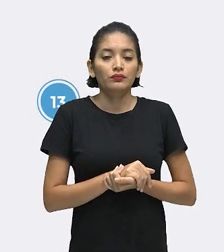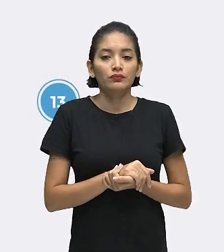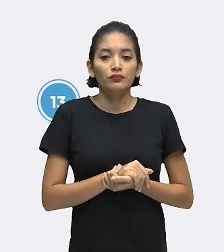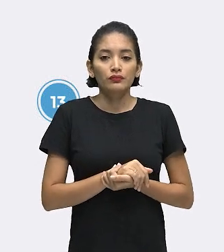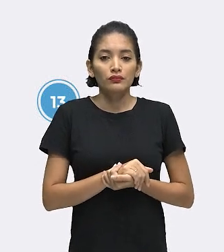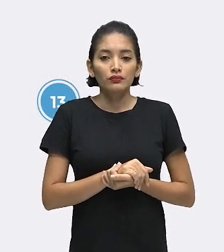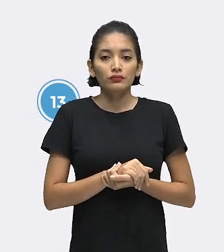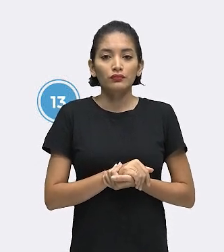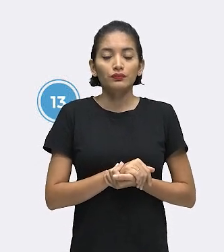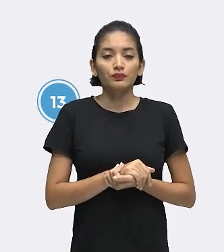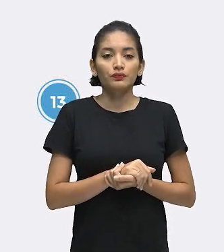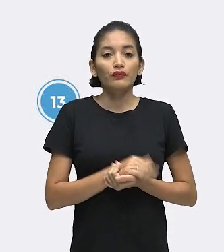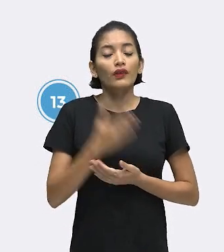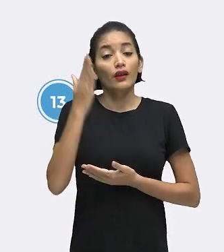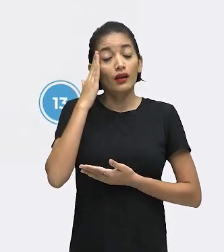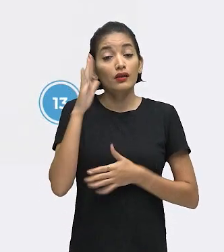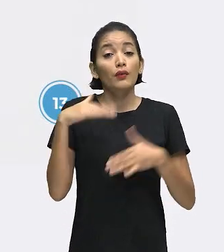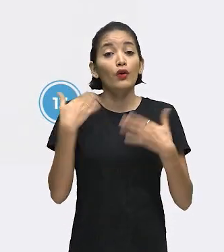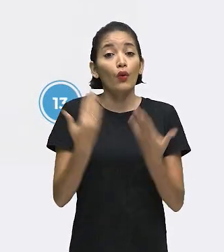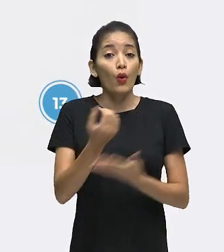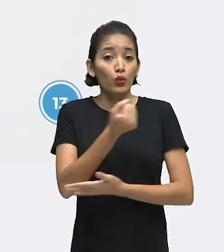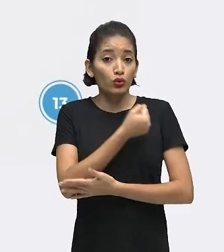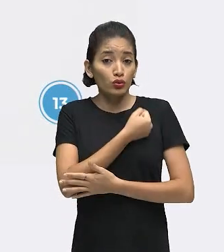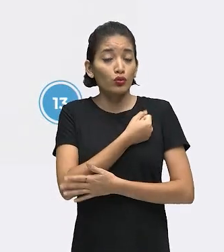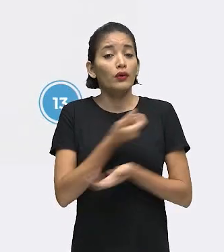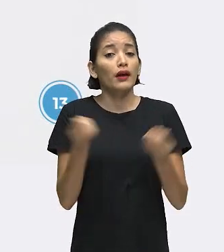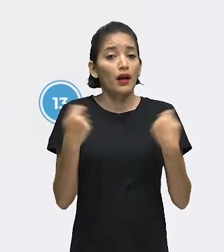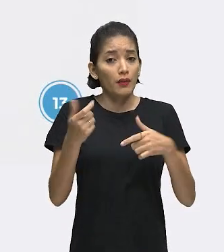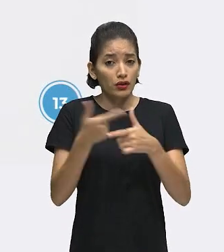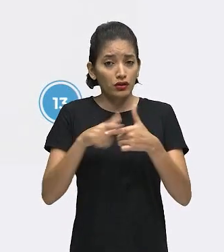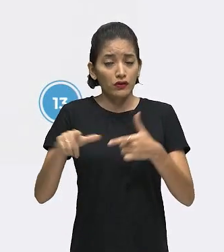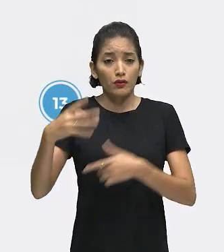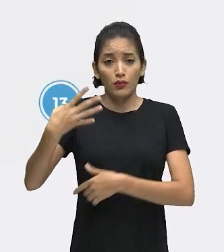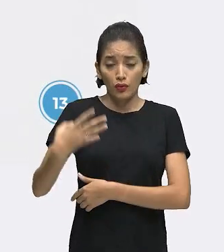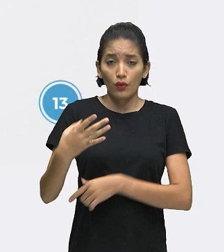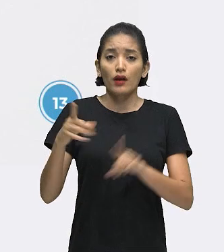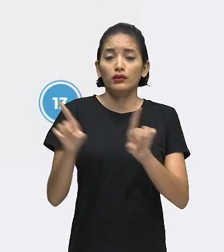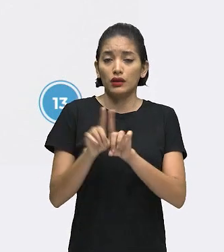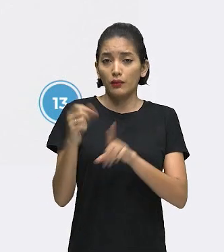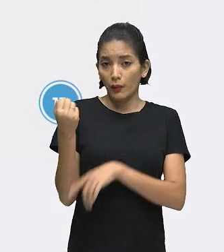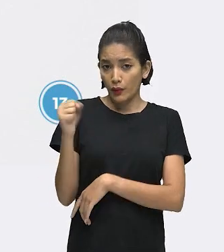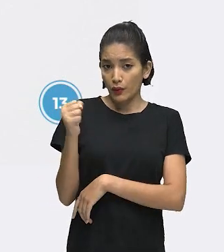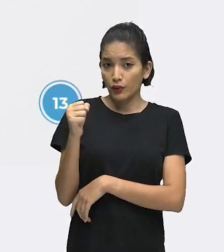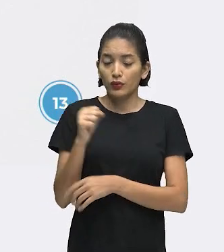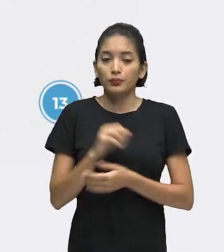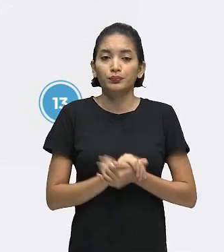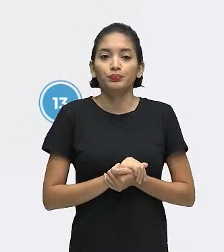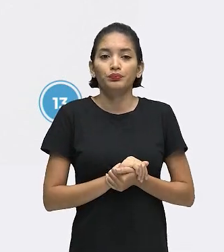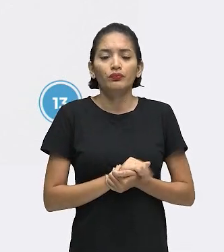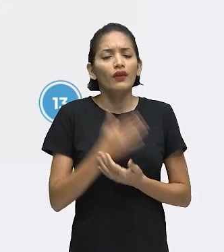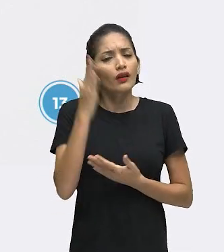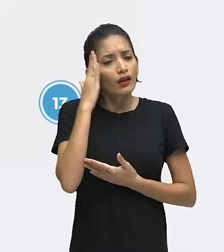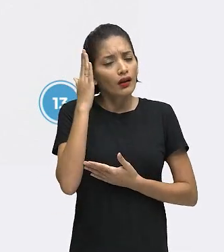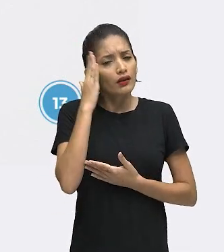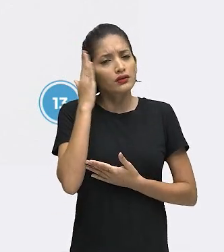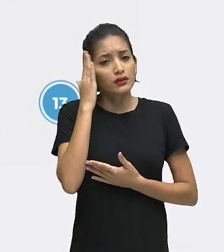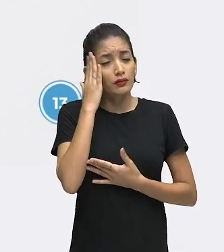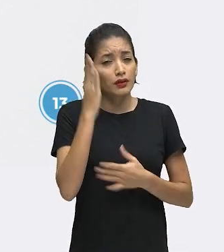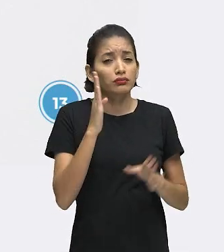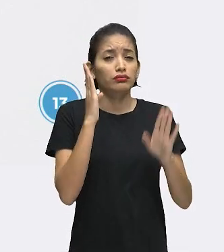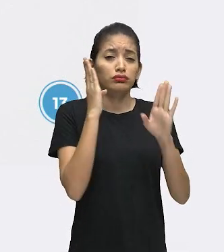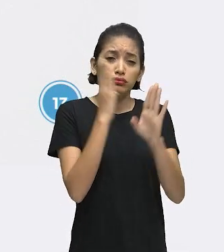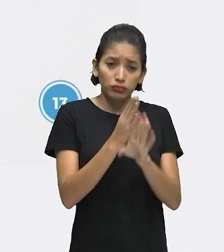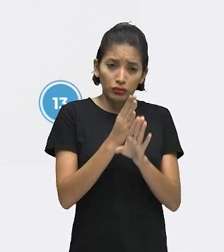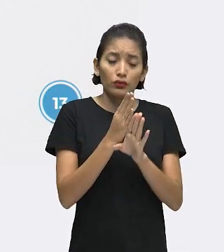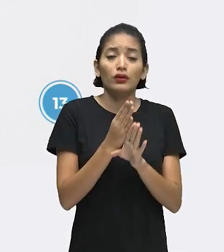Agora a gente tem que identificar os números que são divisíveis por 4 e por 8. Para identificar se os números são divisíveis